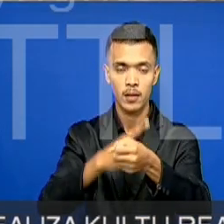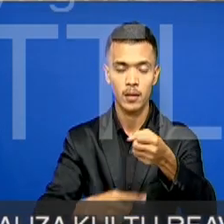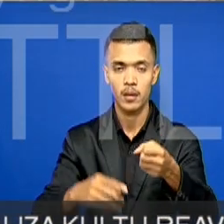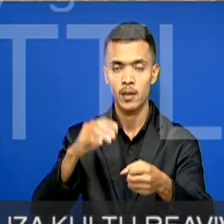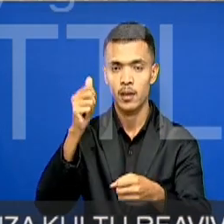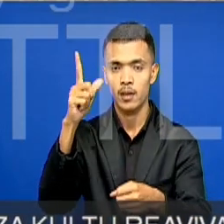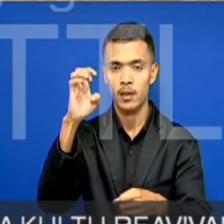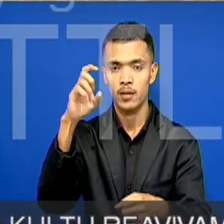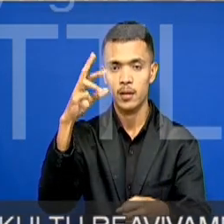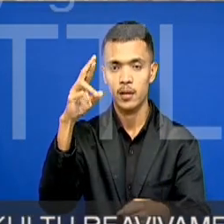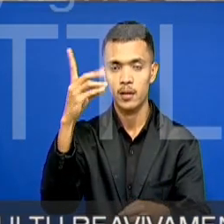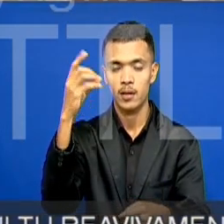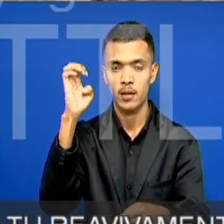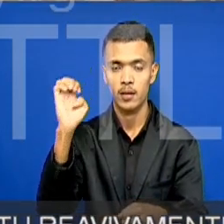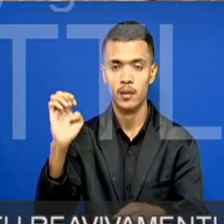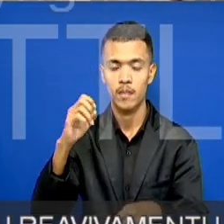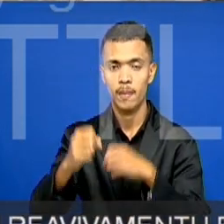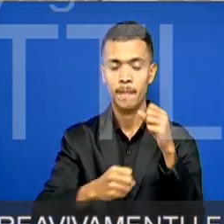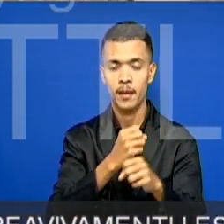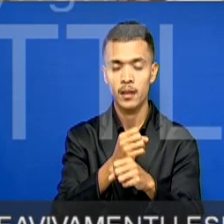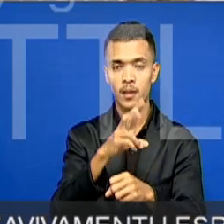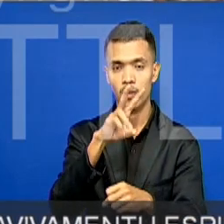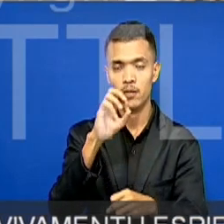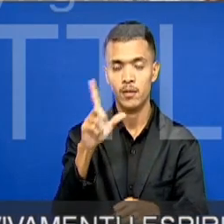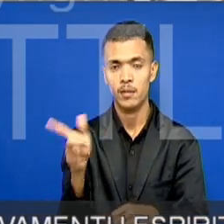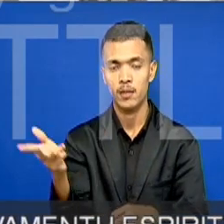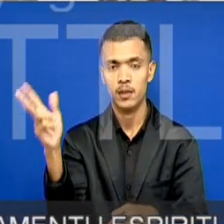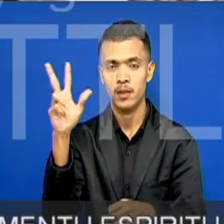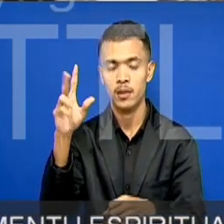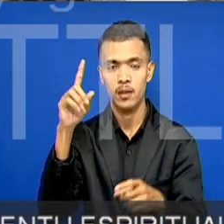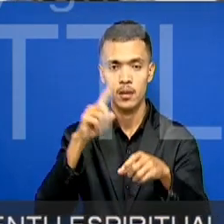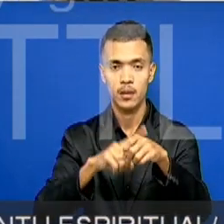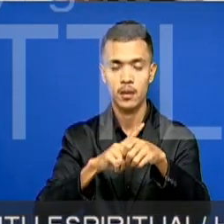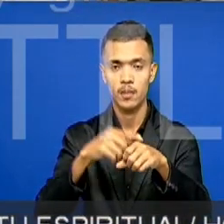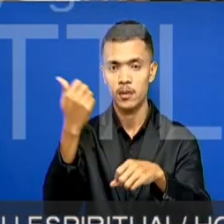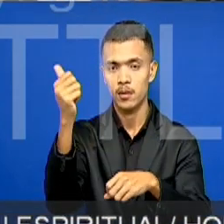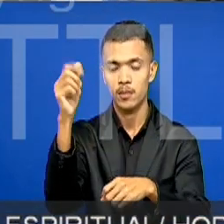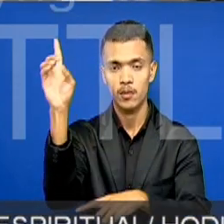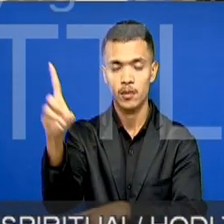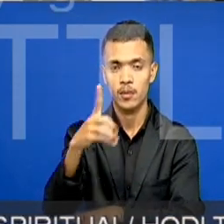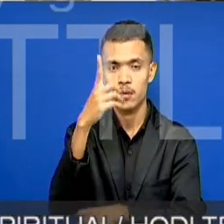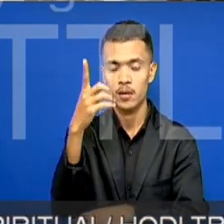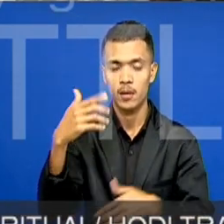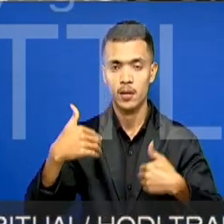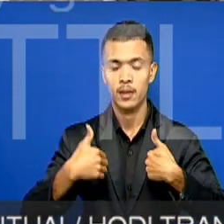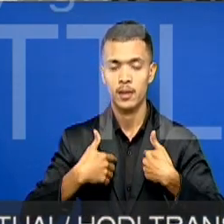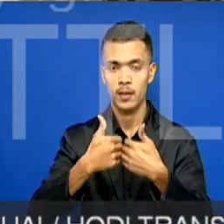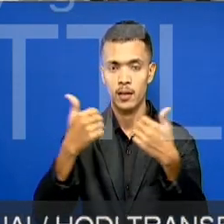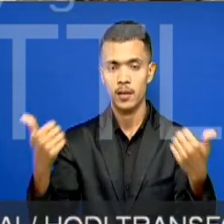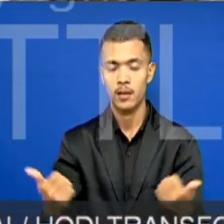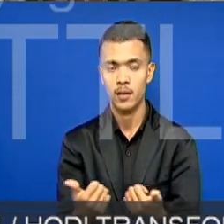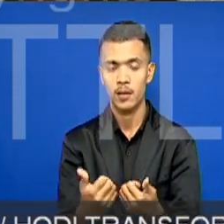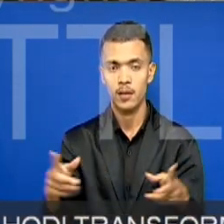loron hitu fulan setembro tinan rihun rua Ruanulu resintolu. Tuku sanulu dadarsan ia aldeia fahiluhan, suku katrileten,